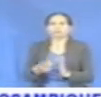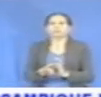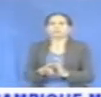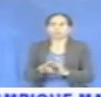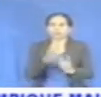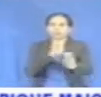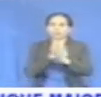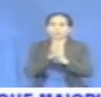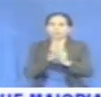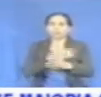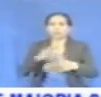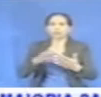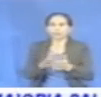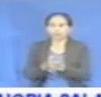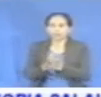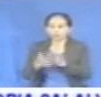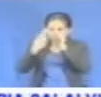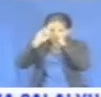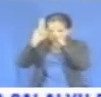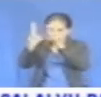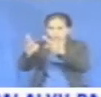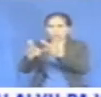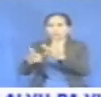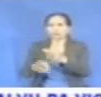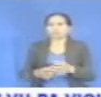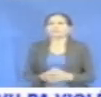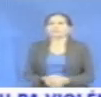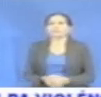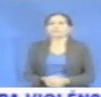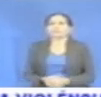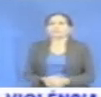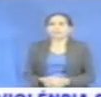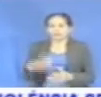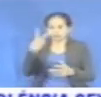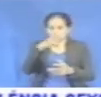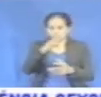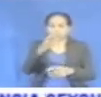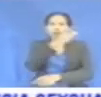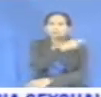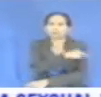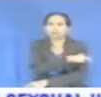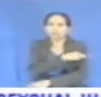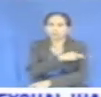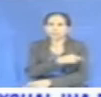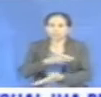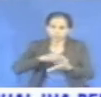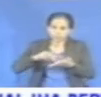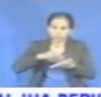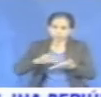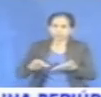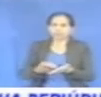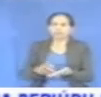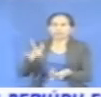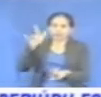transporte público sira, ato respeita código estrada. Além de nem hospital nacional MOS, resiste o caso